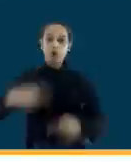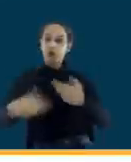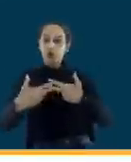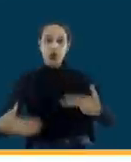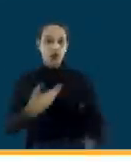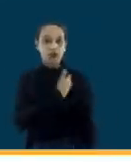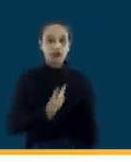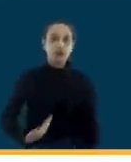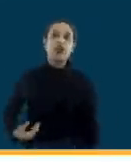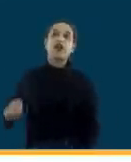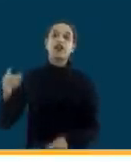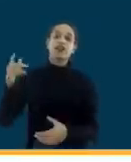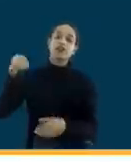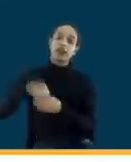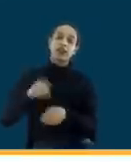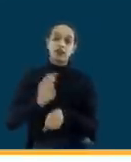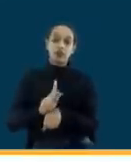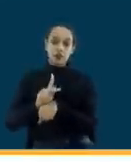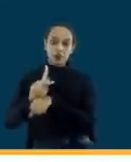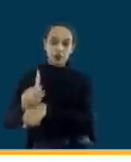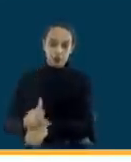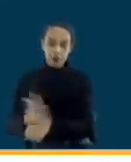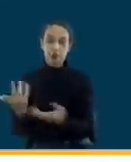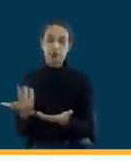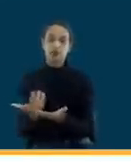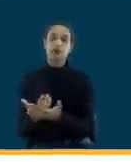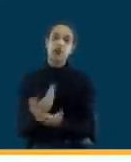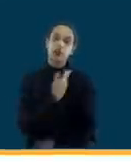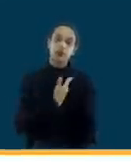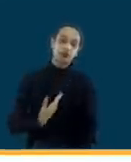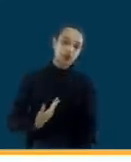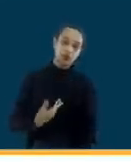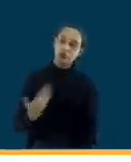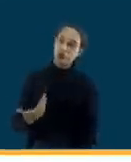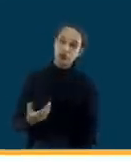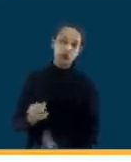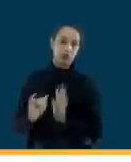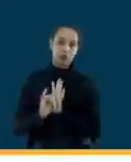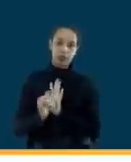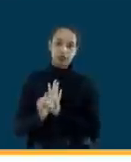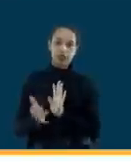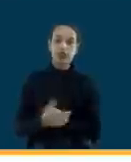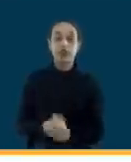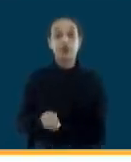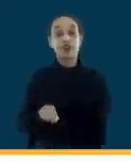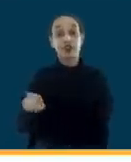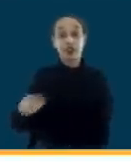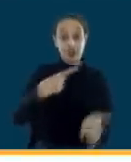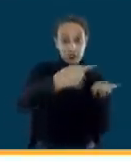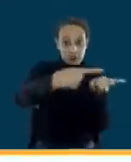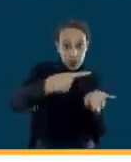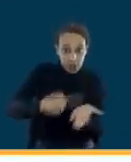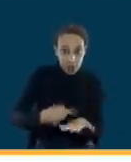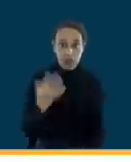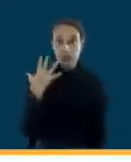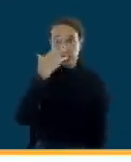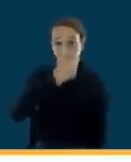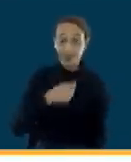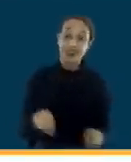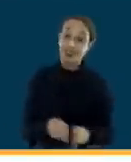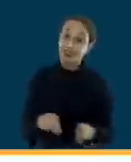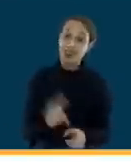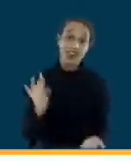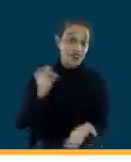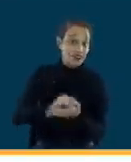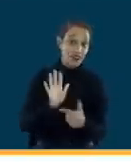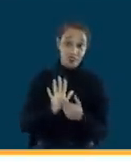prêmios, chamadas públicas, editais e aquisição de bens. E essa pactuação é muito bonita também, porque é realmente o aprofundamento de um